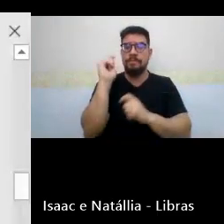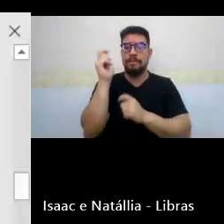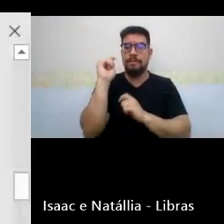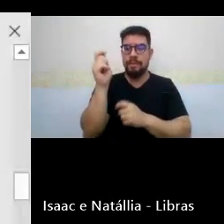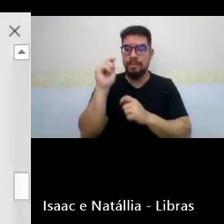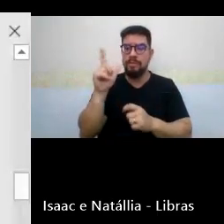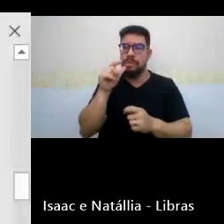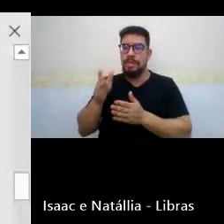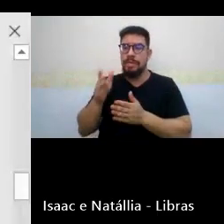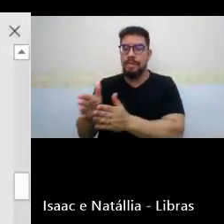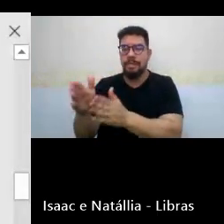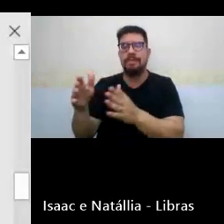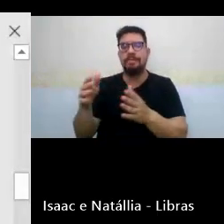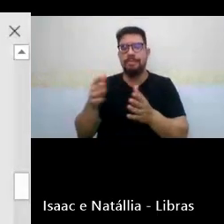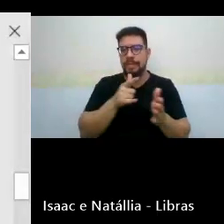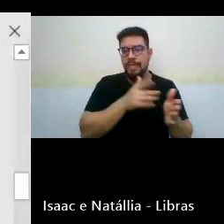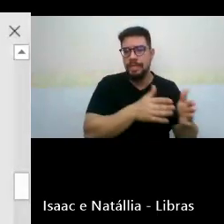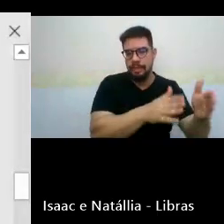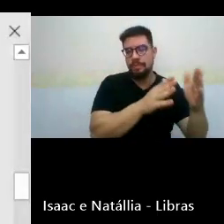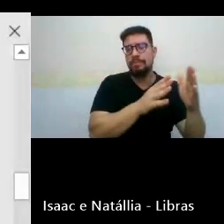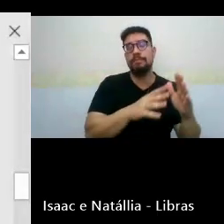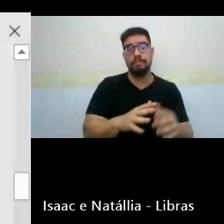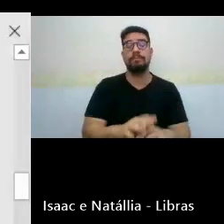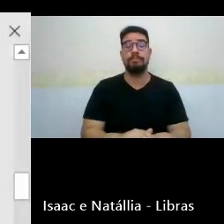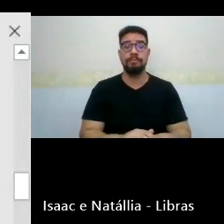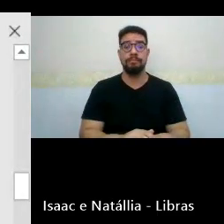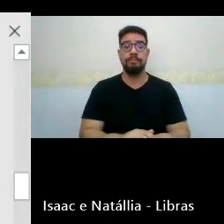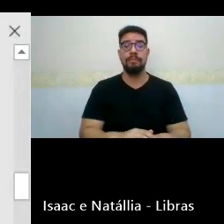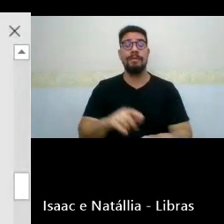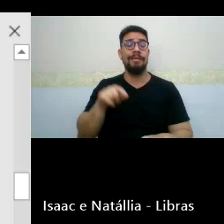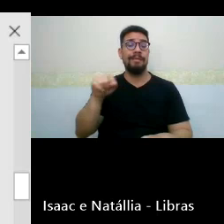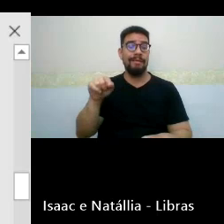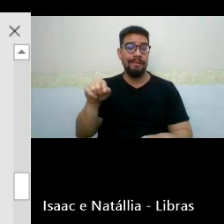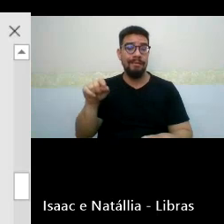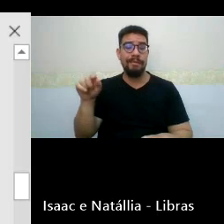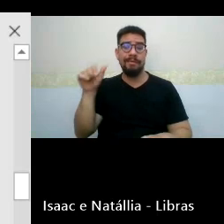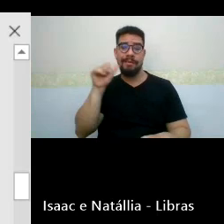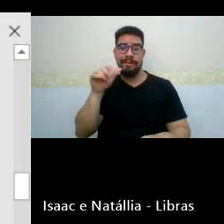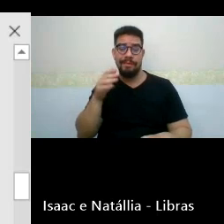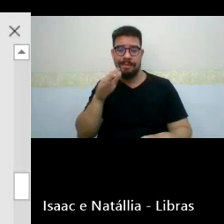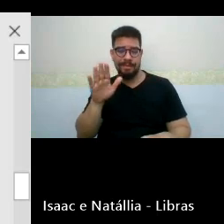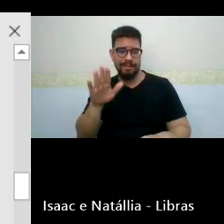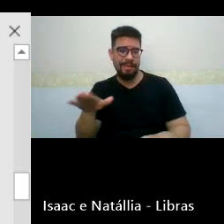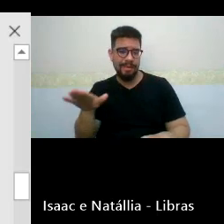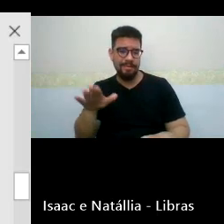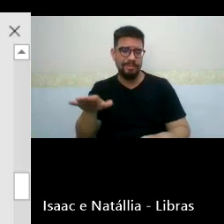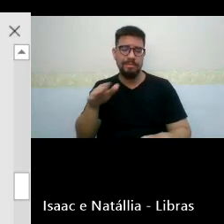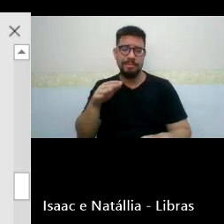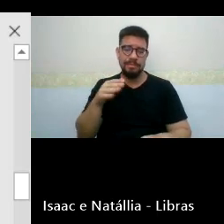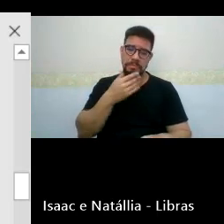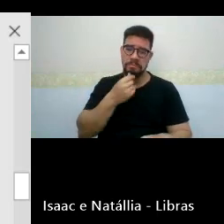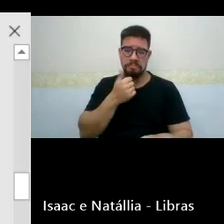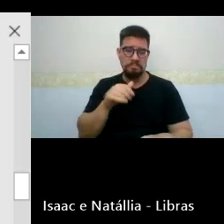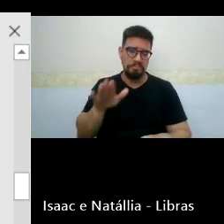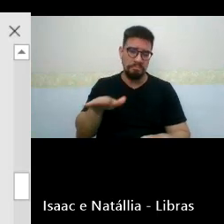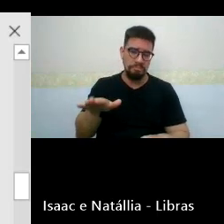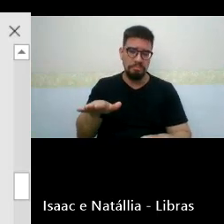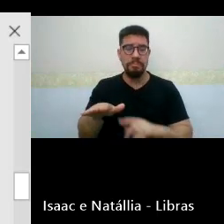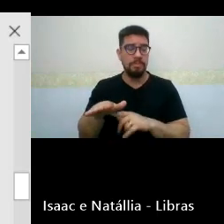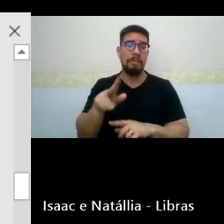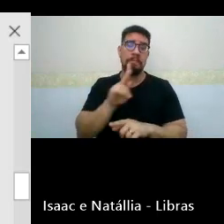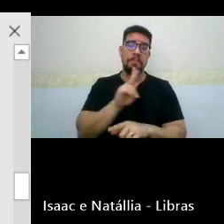conviver diariamente vamos supor que seu pai seja um pescador, né? Ela vai conviver